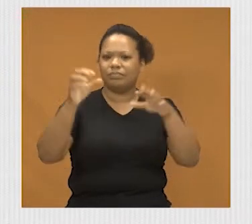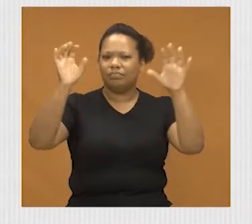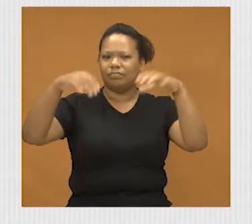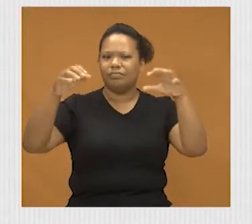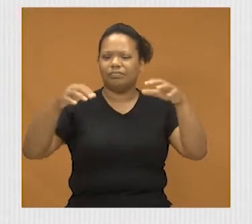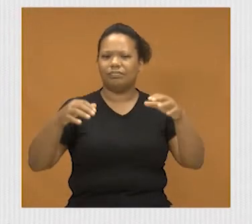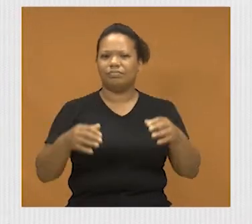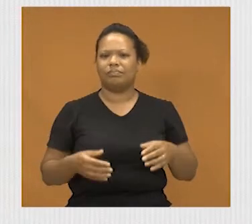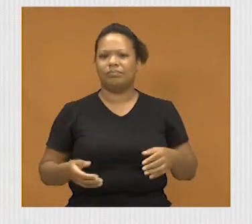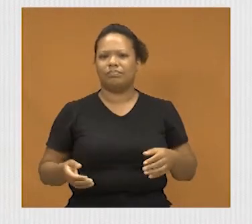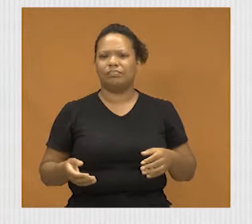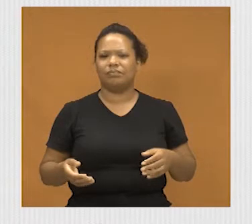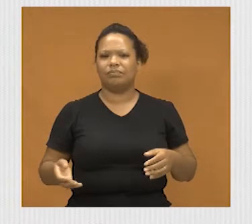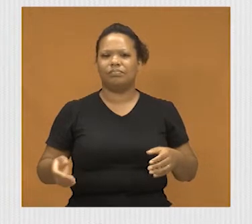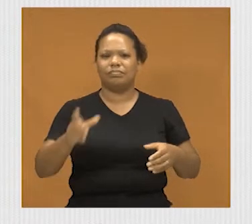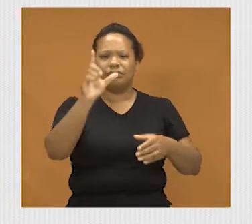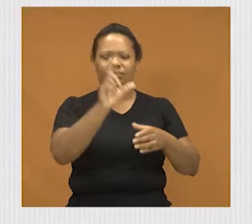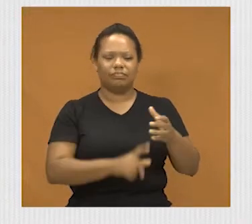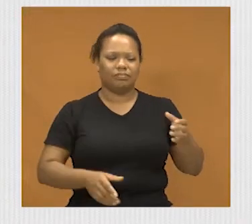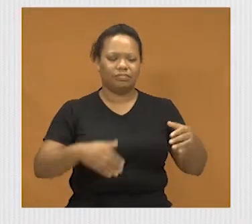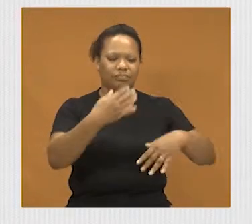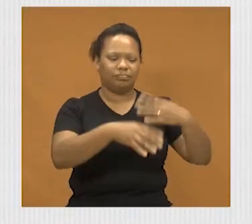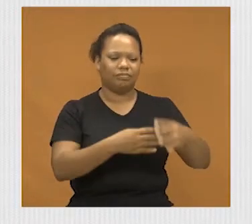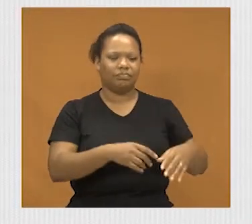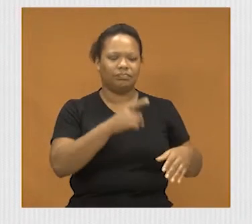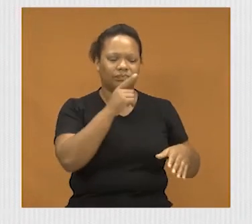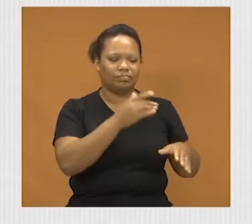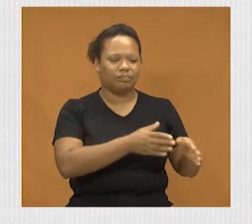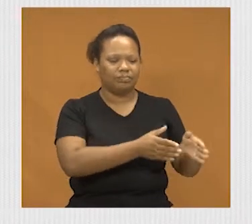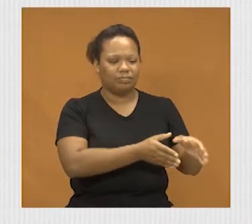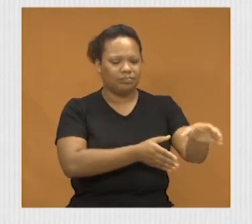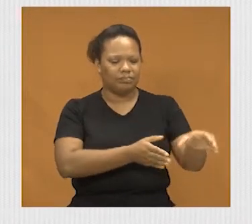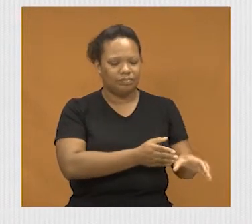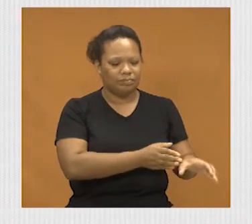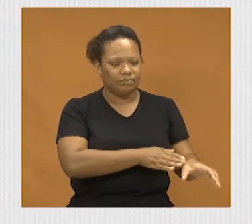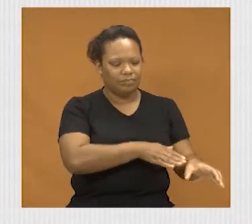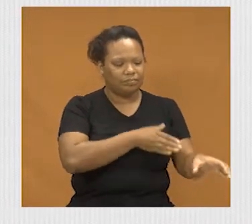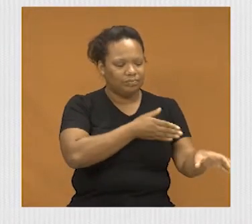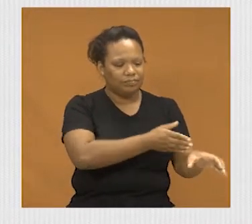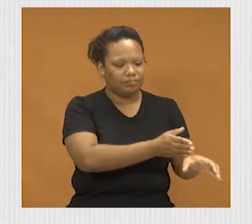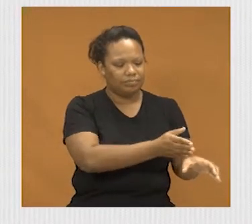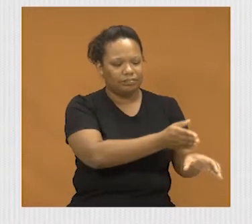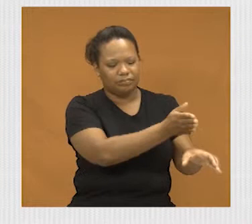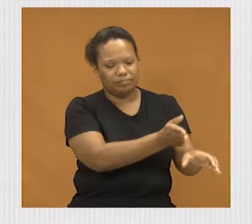vinha, jogava alguma sujeira ali e parava de funcionar. Tá? Então, são situações que funcionam.